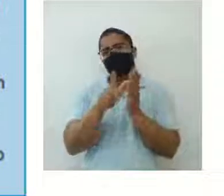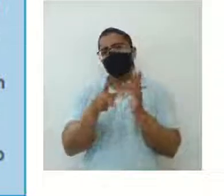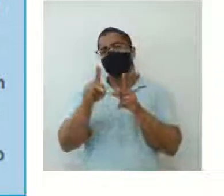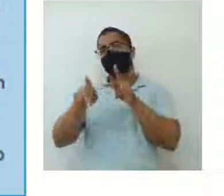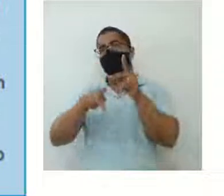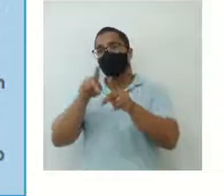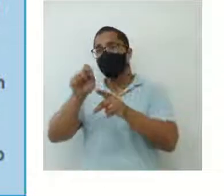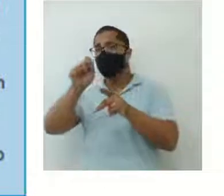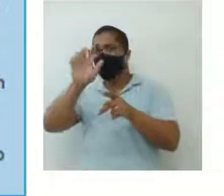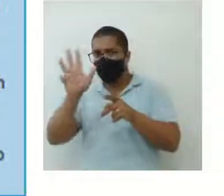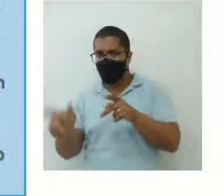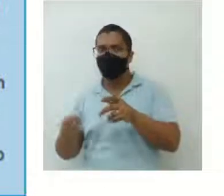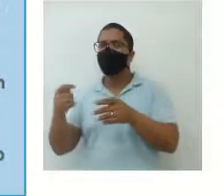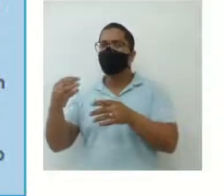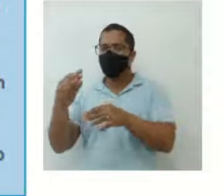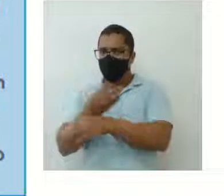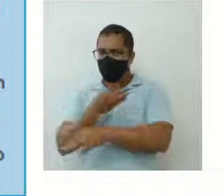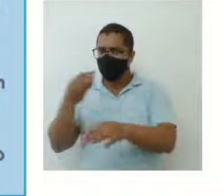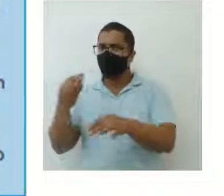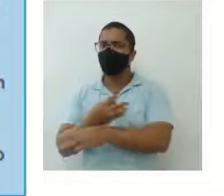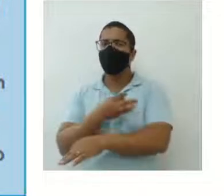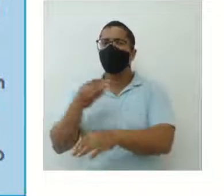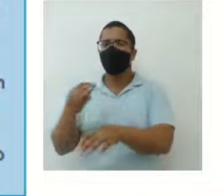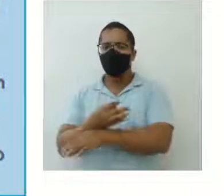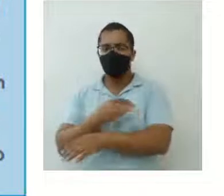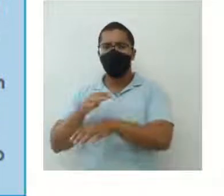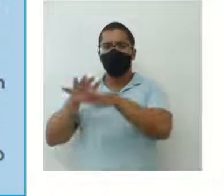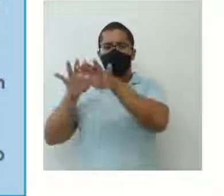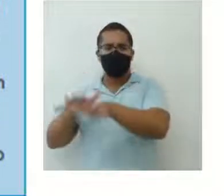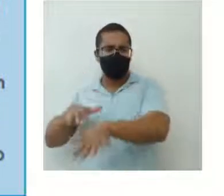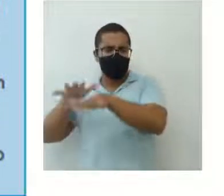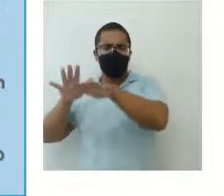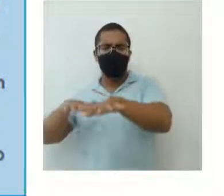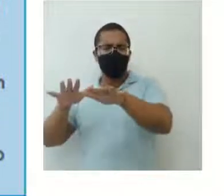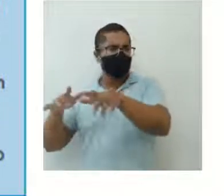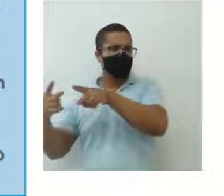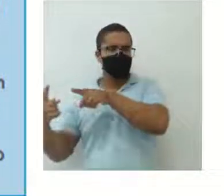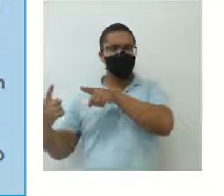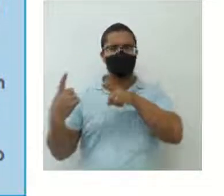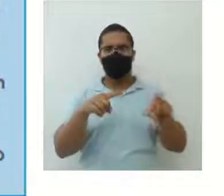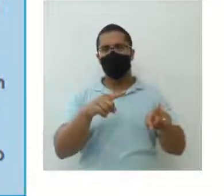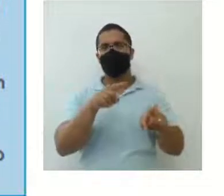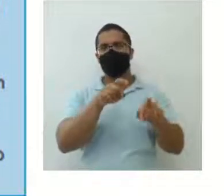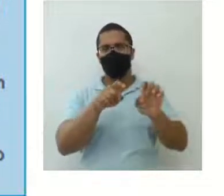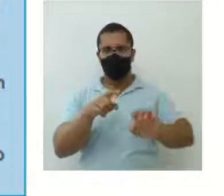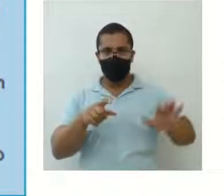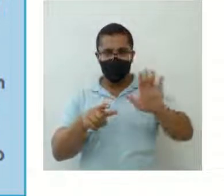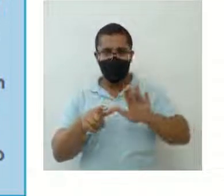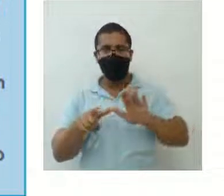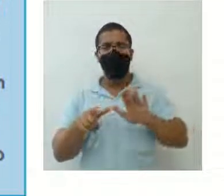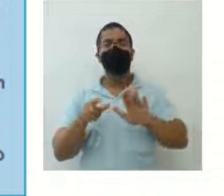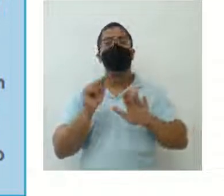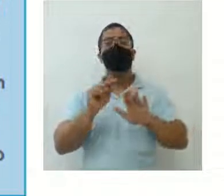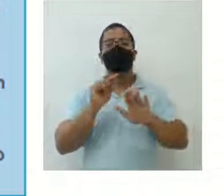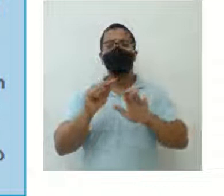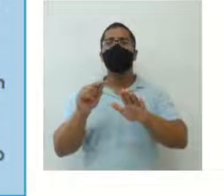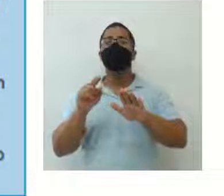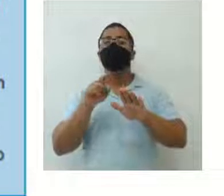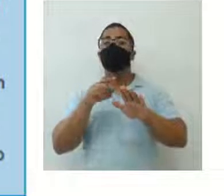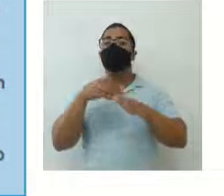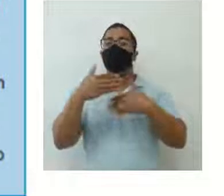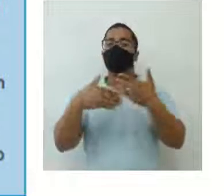africanos resistiram e se levantaram contra o que? Os europeus, dando origem ao que? A